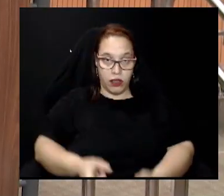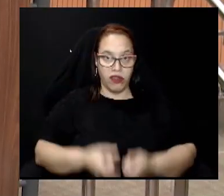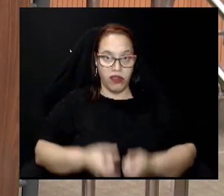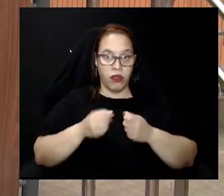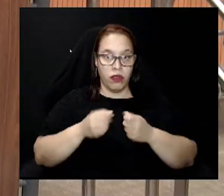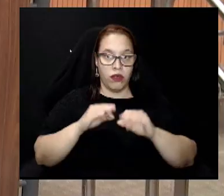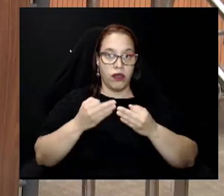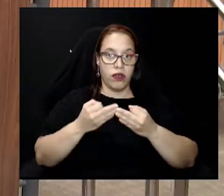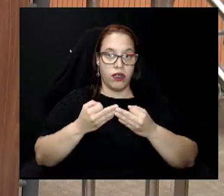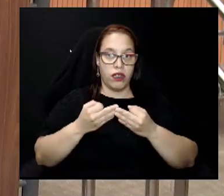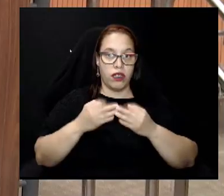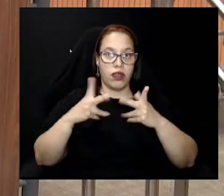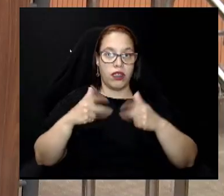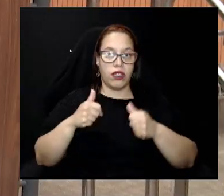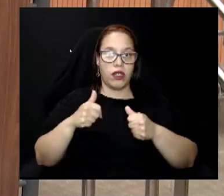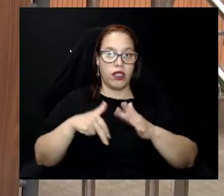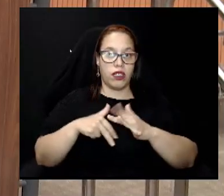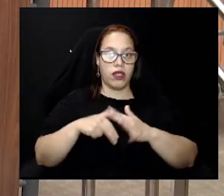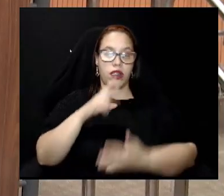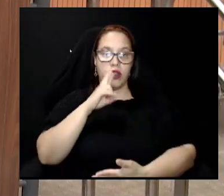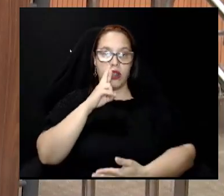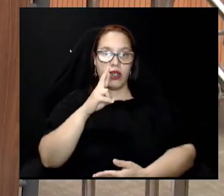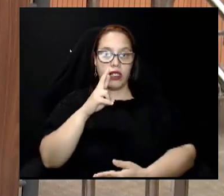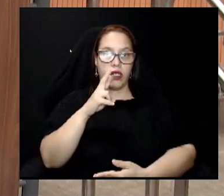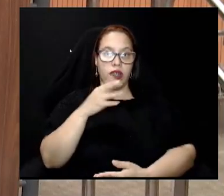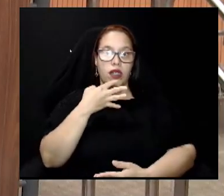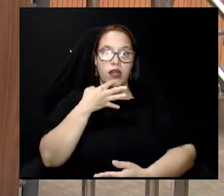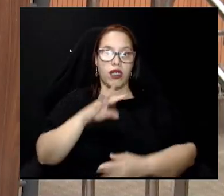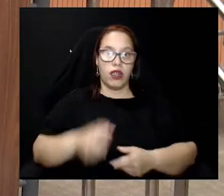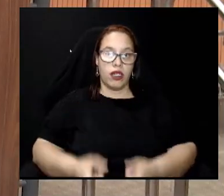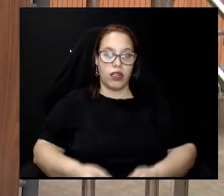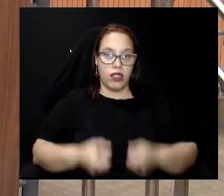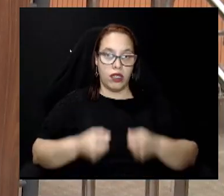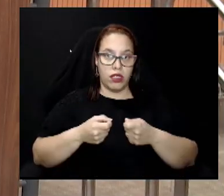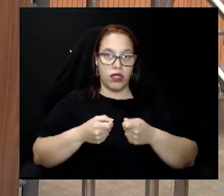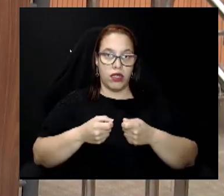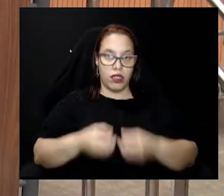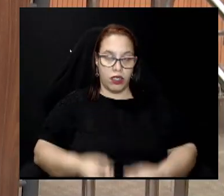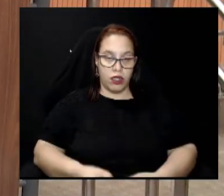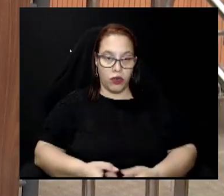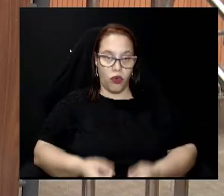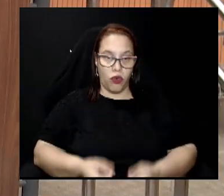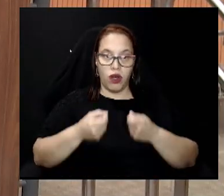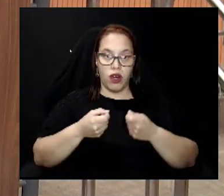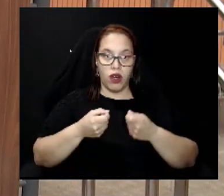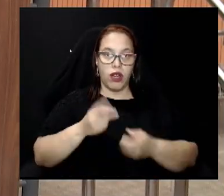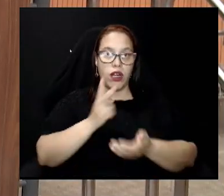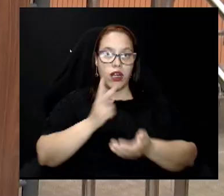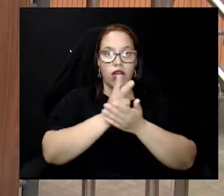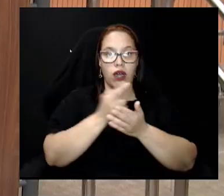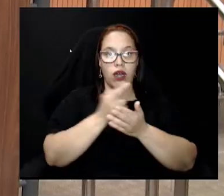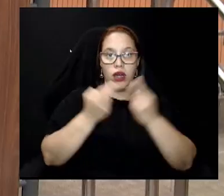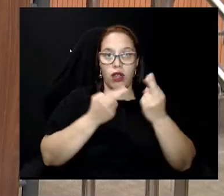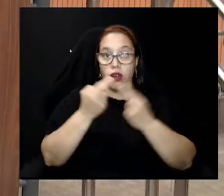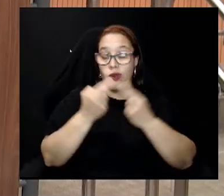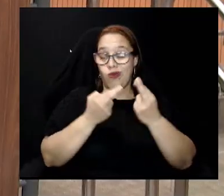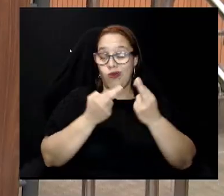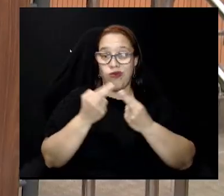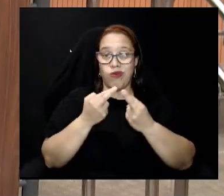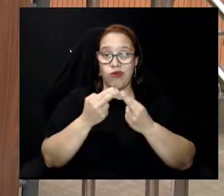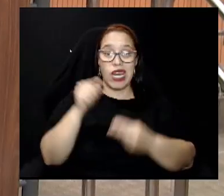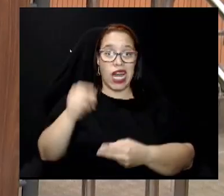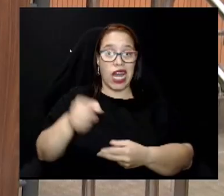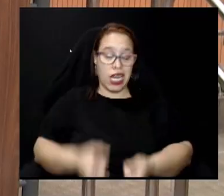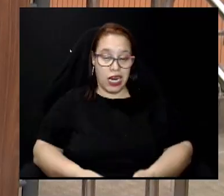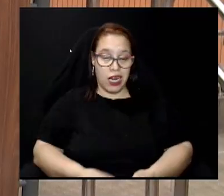dos pacientes só respondem assim, não tem história de câncer de ovário. Ele sempre relaciona aquele câncer que o paciente está